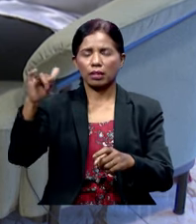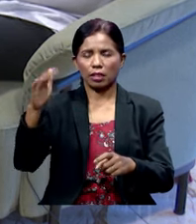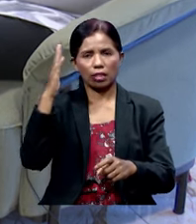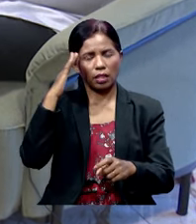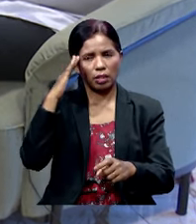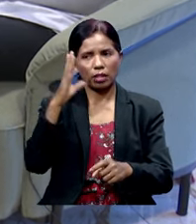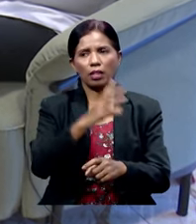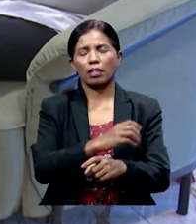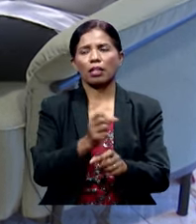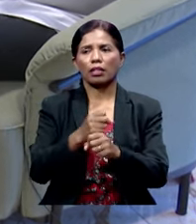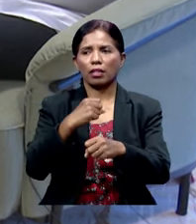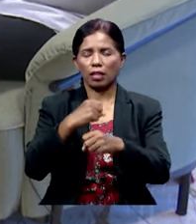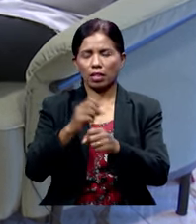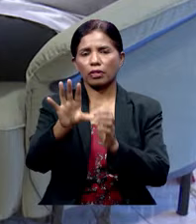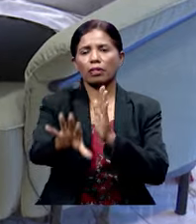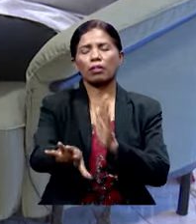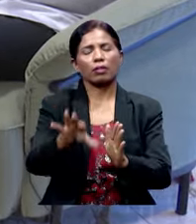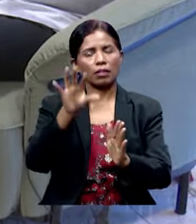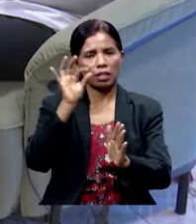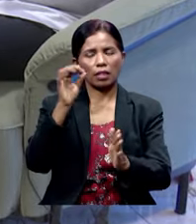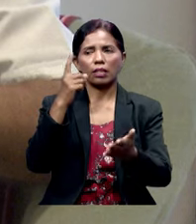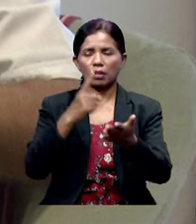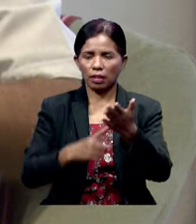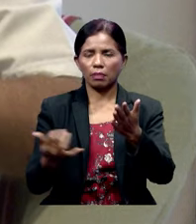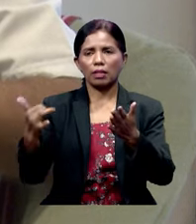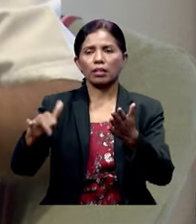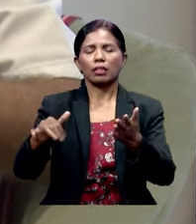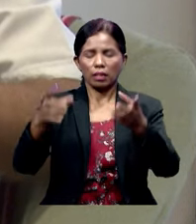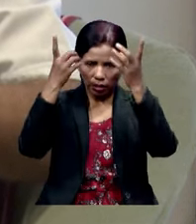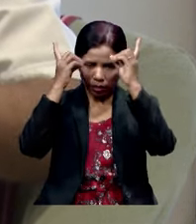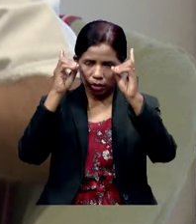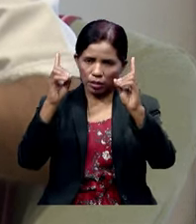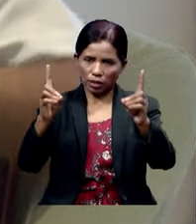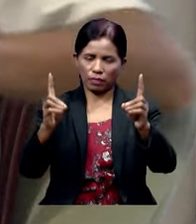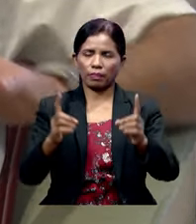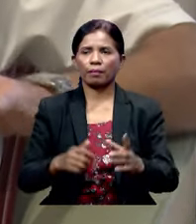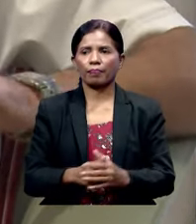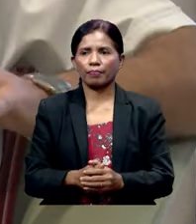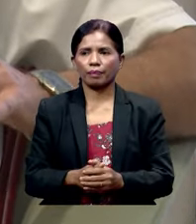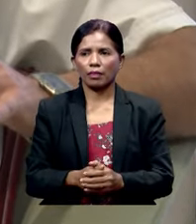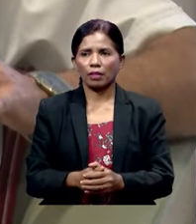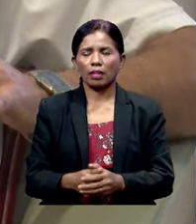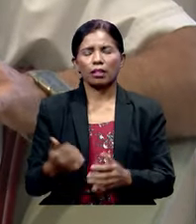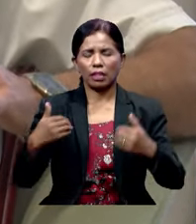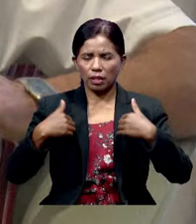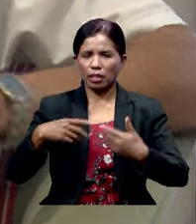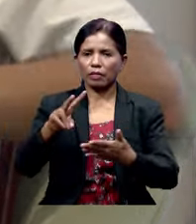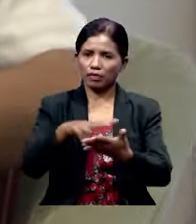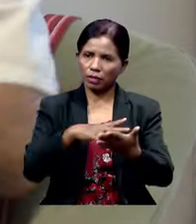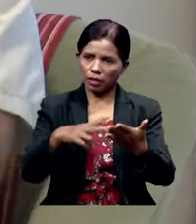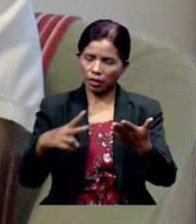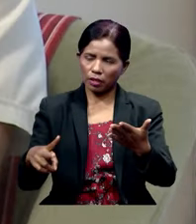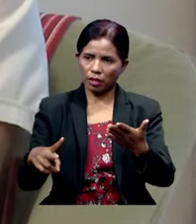tomar uma escolha fazer uma escolha uma opção decisiva deixar a violência